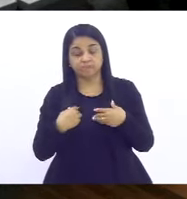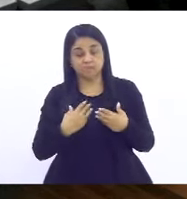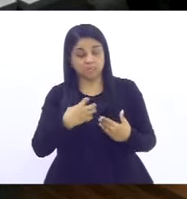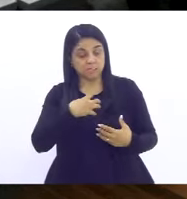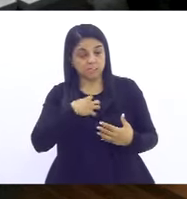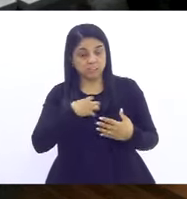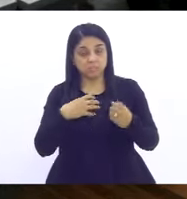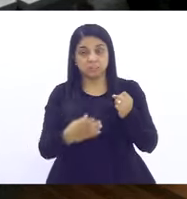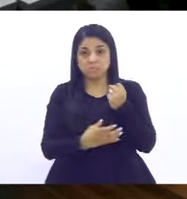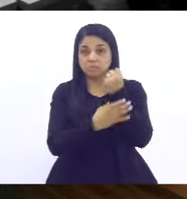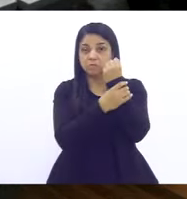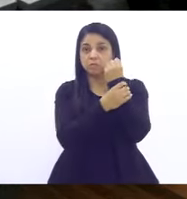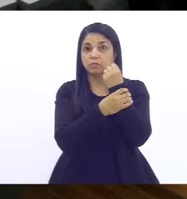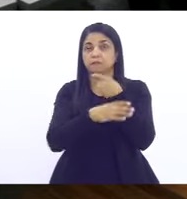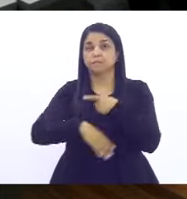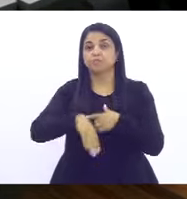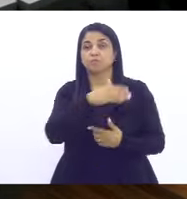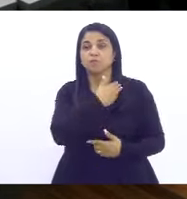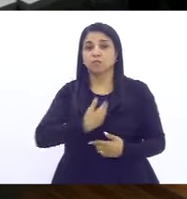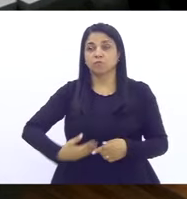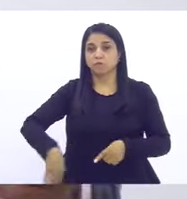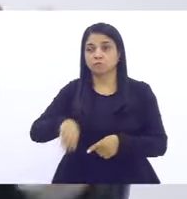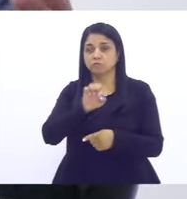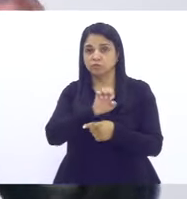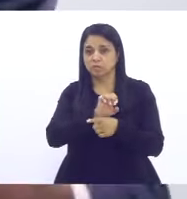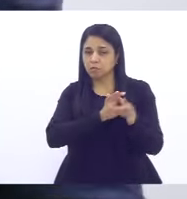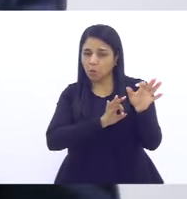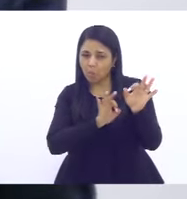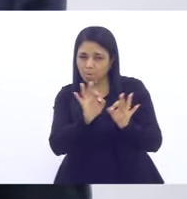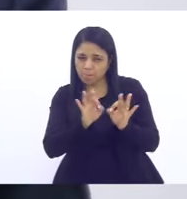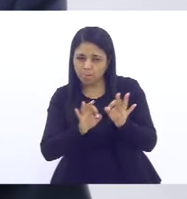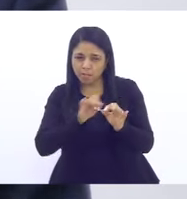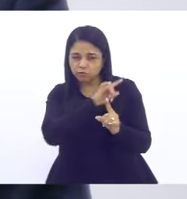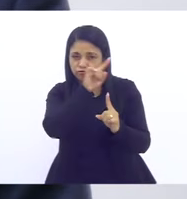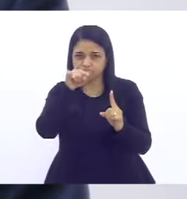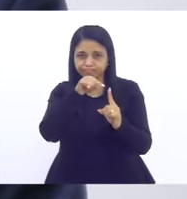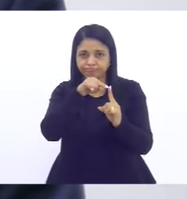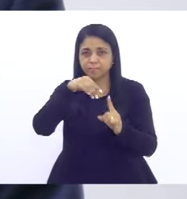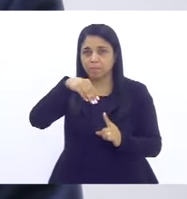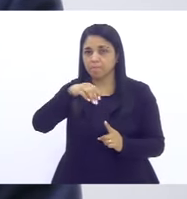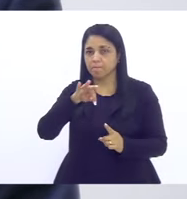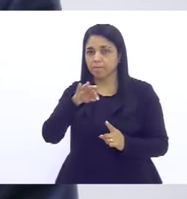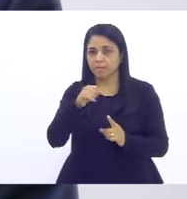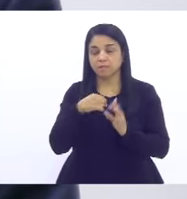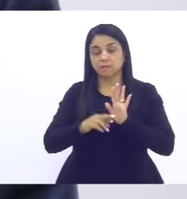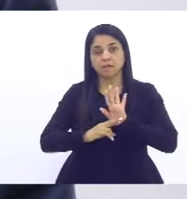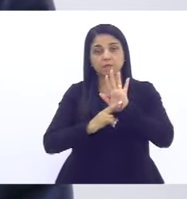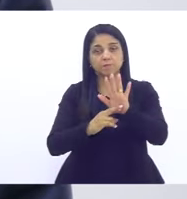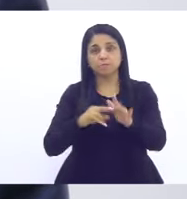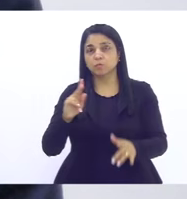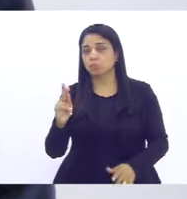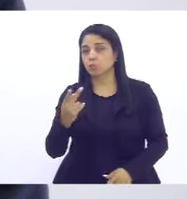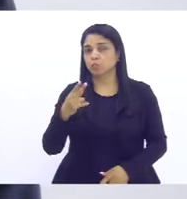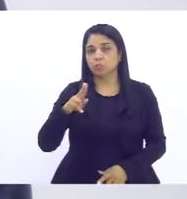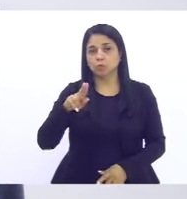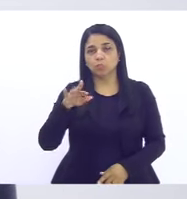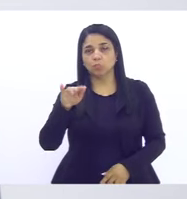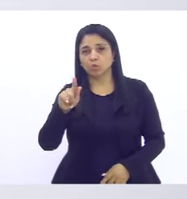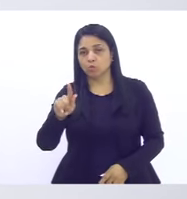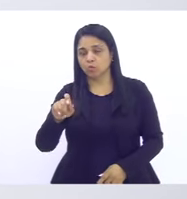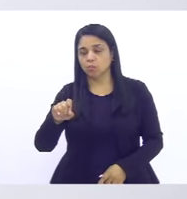de que o governo do Estado tem aí um plano de metas através de Vossa Excelência e do deputado Hugo Leal, para que